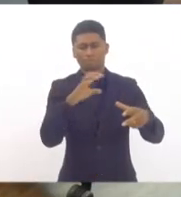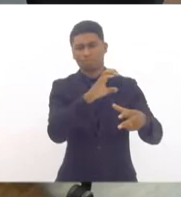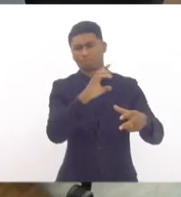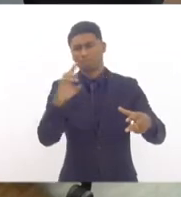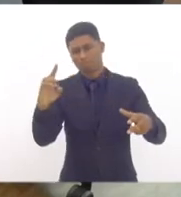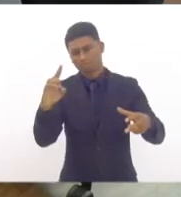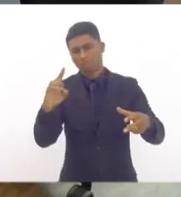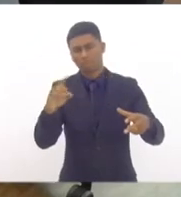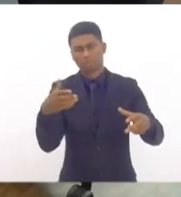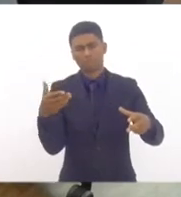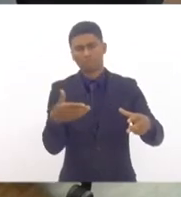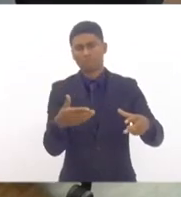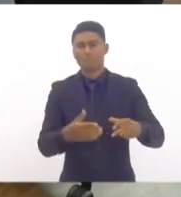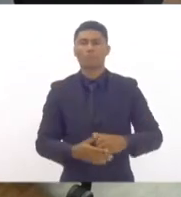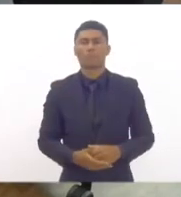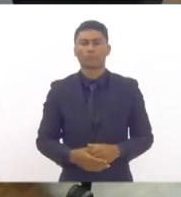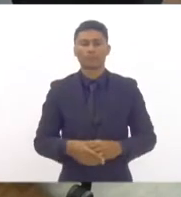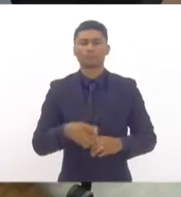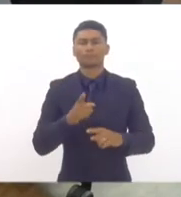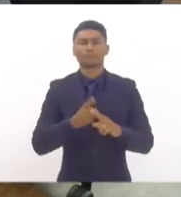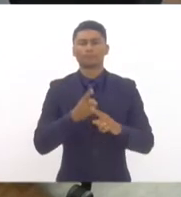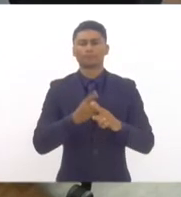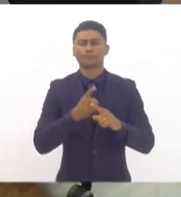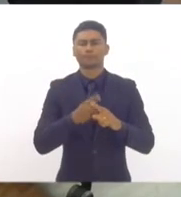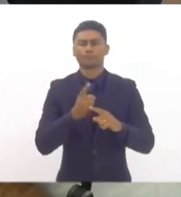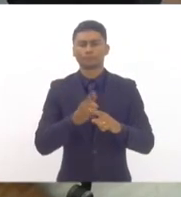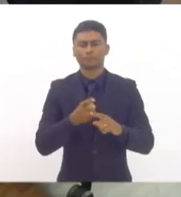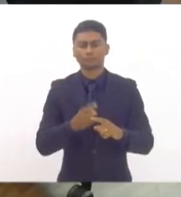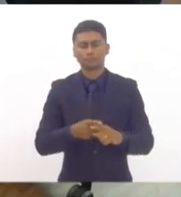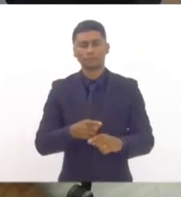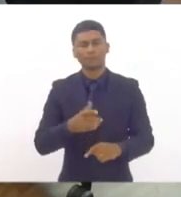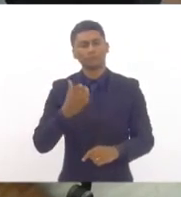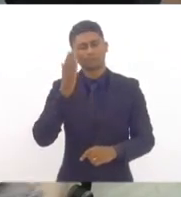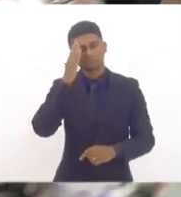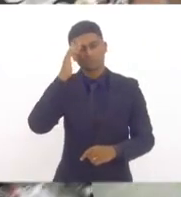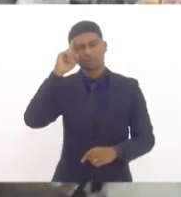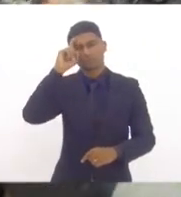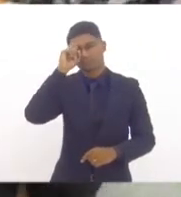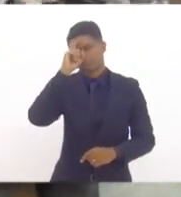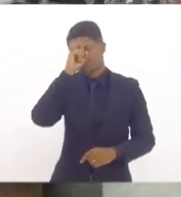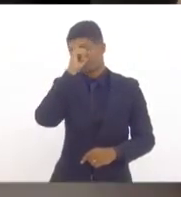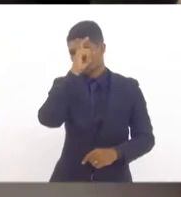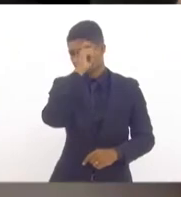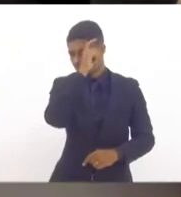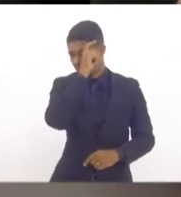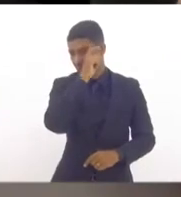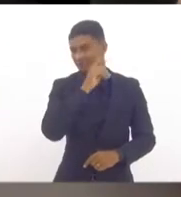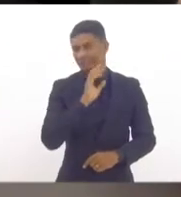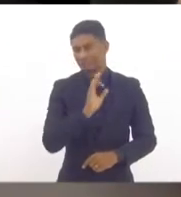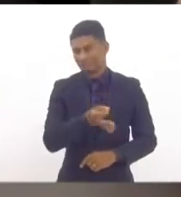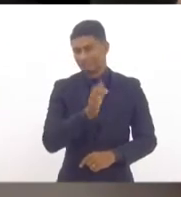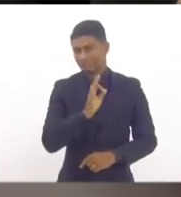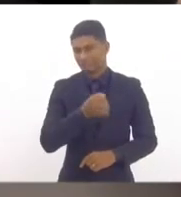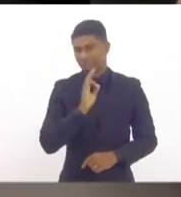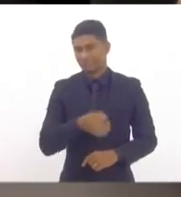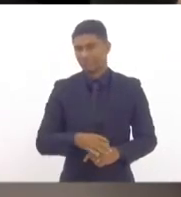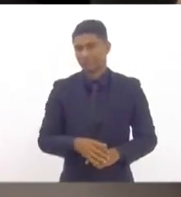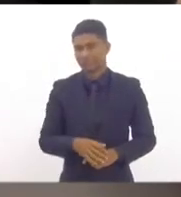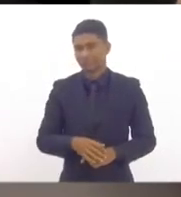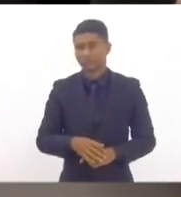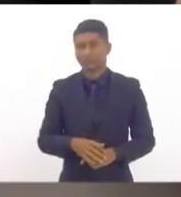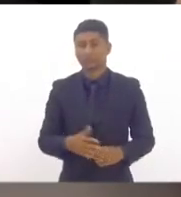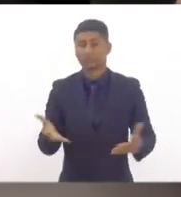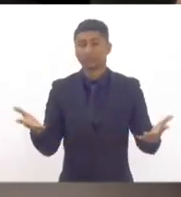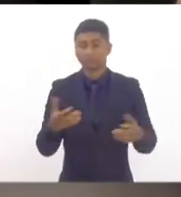comitê por esse processo tão difícil, tão apertado. Nós nos deparamos esse